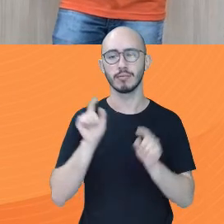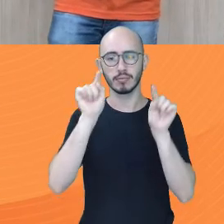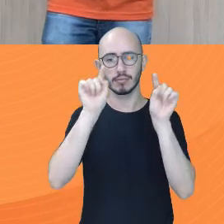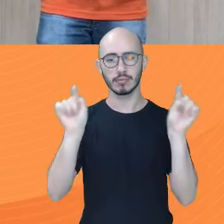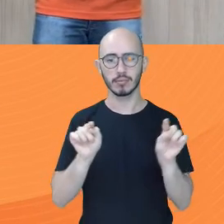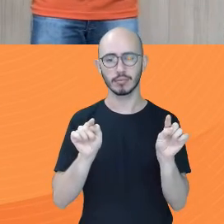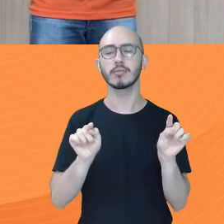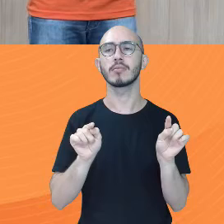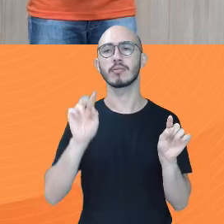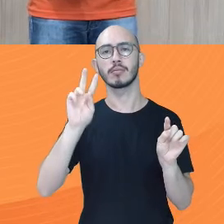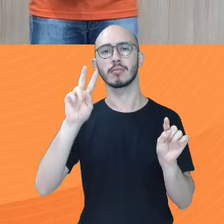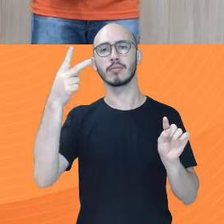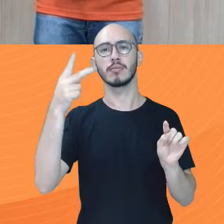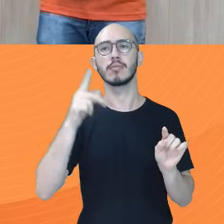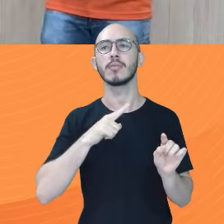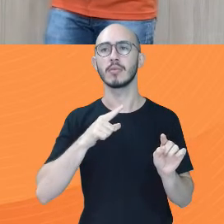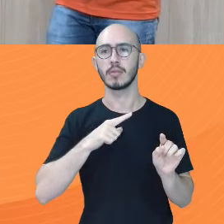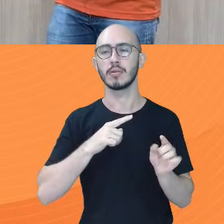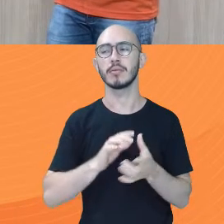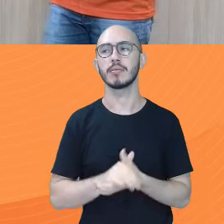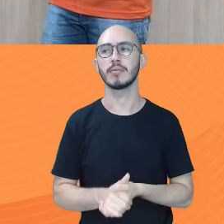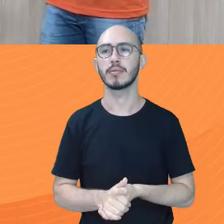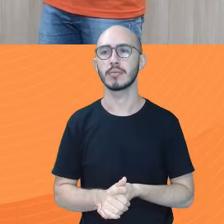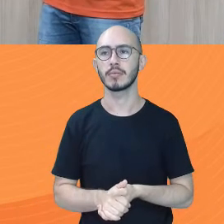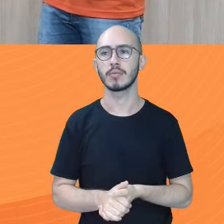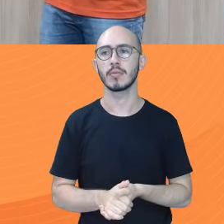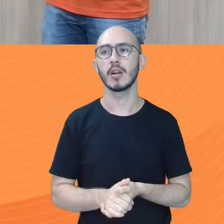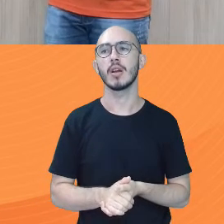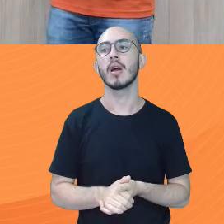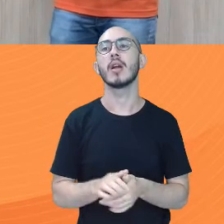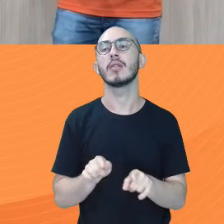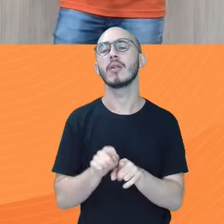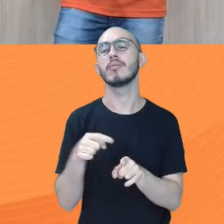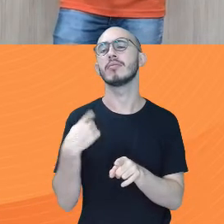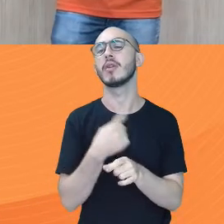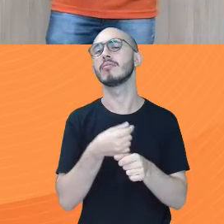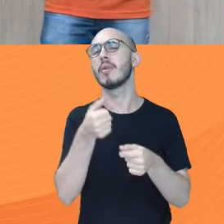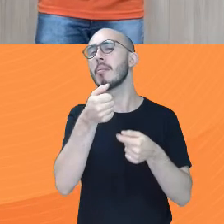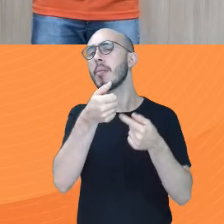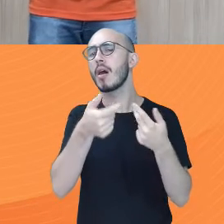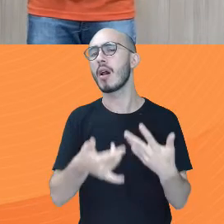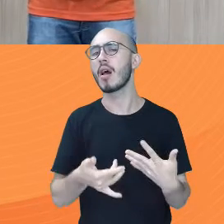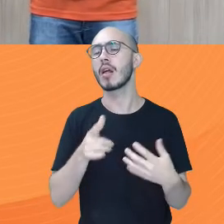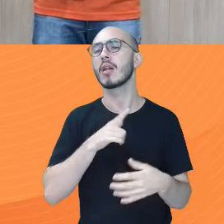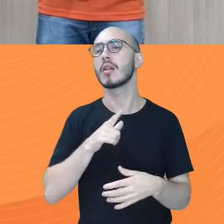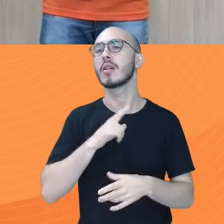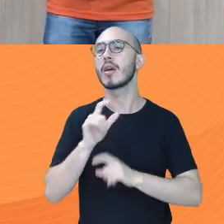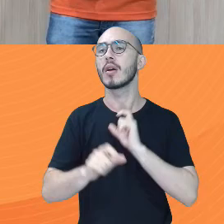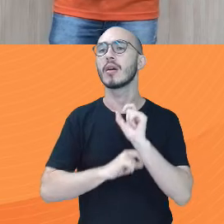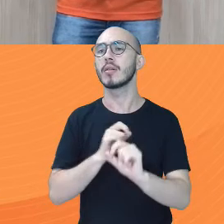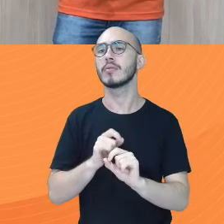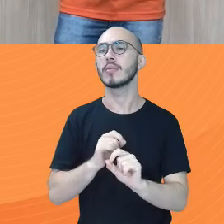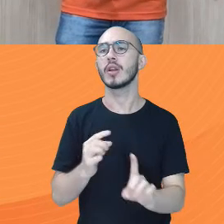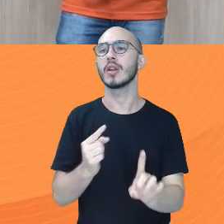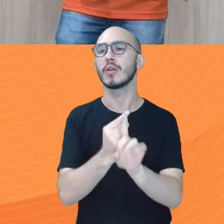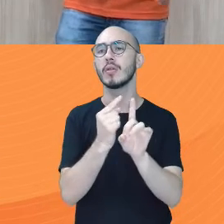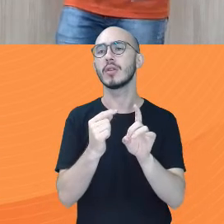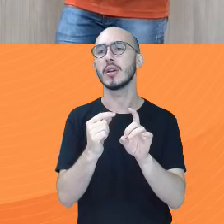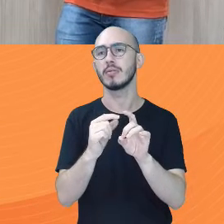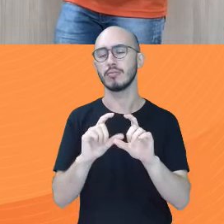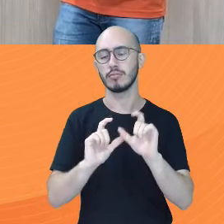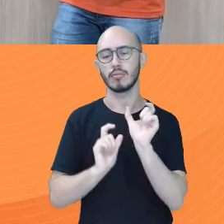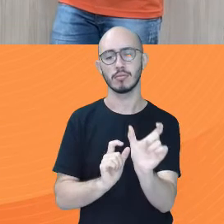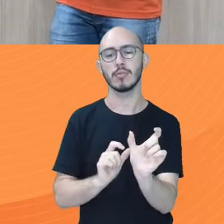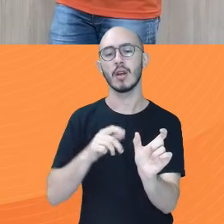produto notável, quadrado da soma de dois termos, e quando a gente desenvolve, a gente encontra aqui embaixo um polinômio, tá